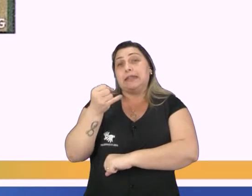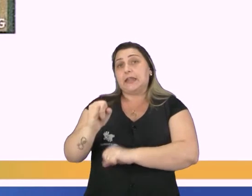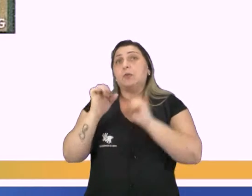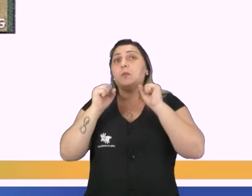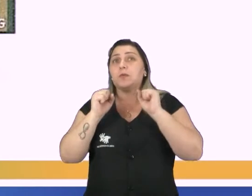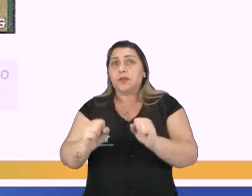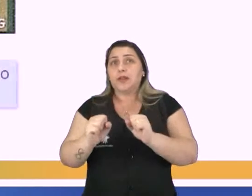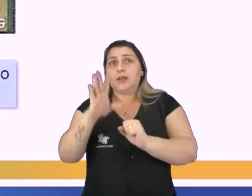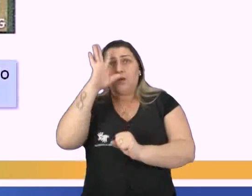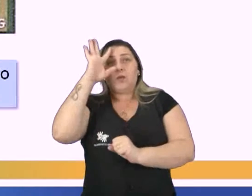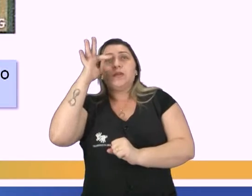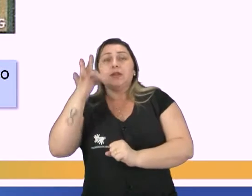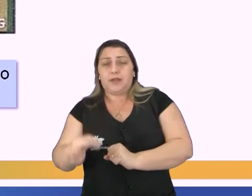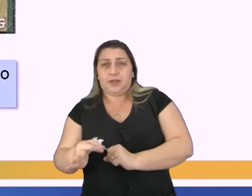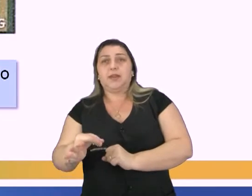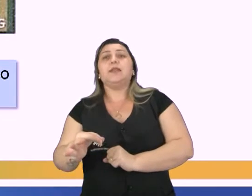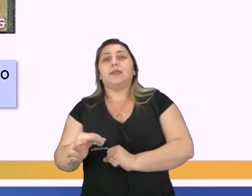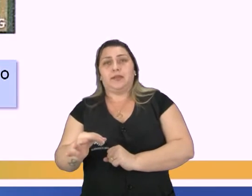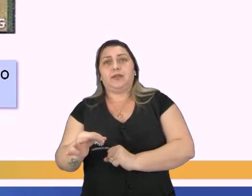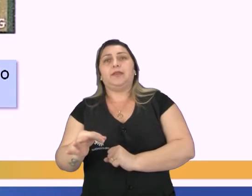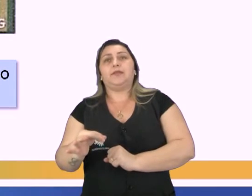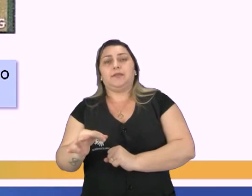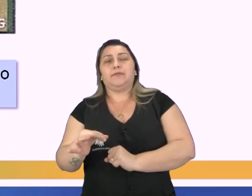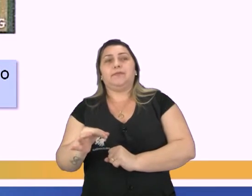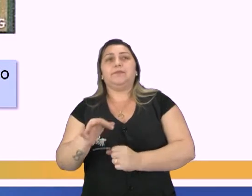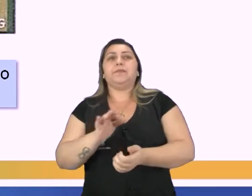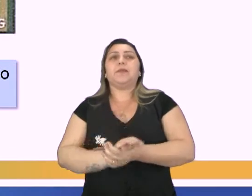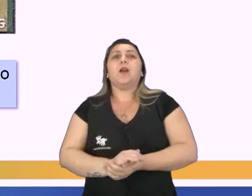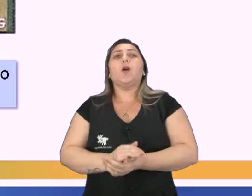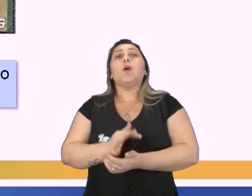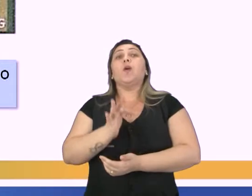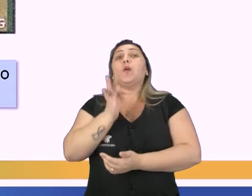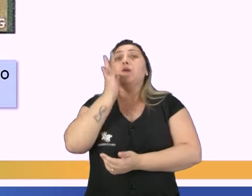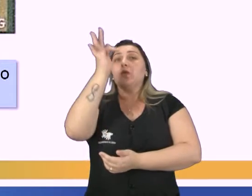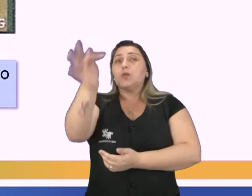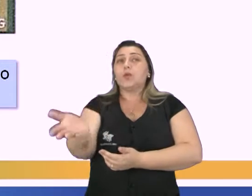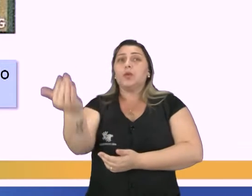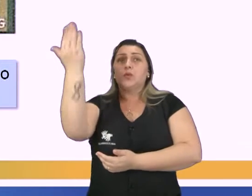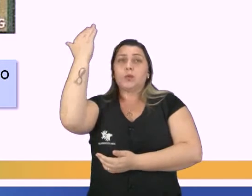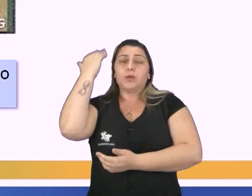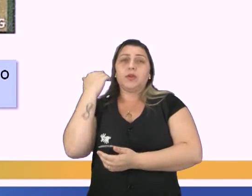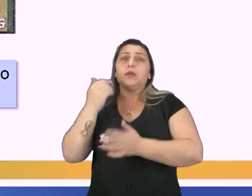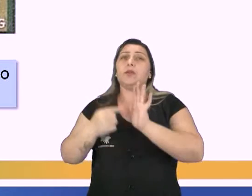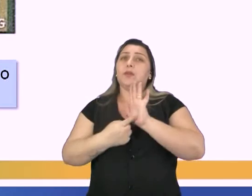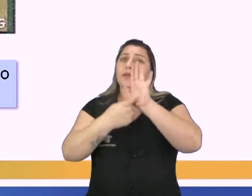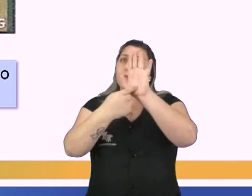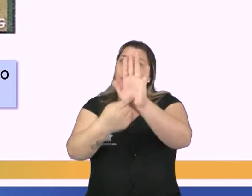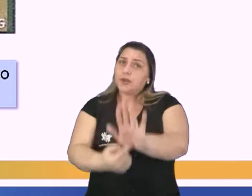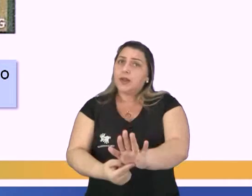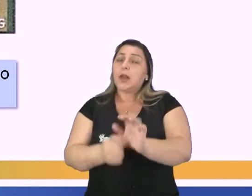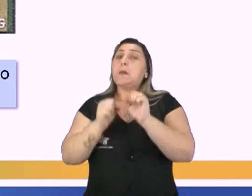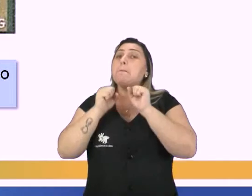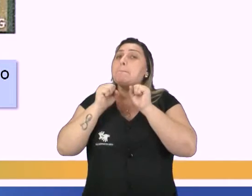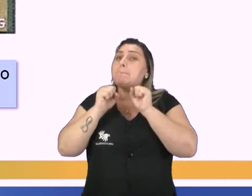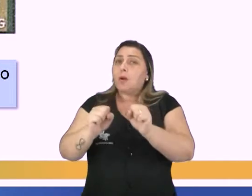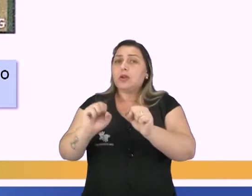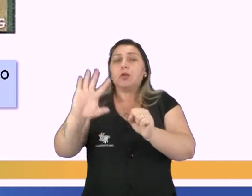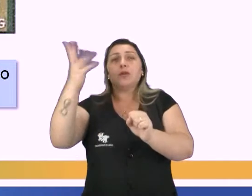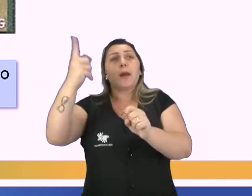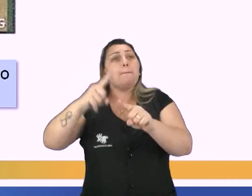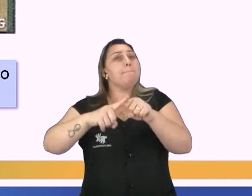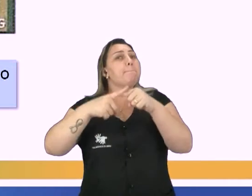pudesse, com certeza seria. O futuro do pretérito enuncia um fato que poderia